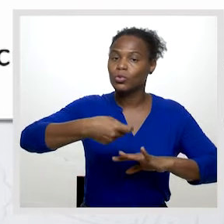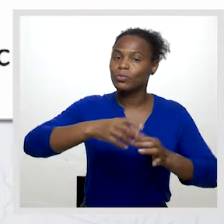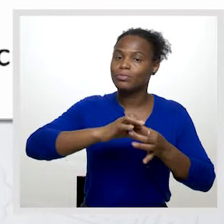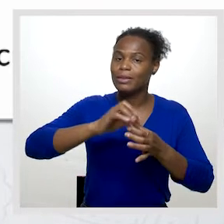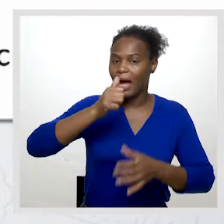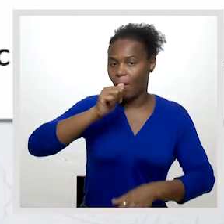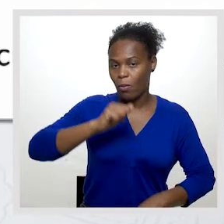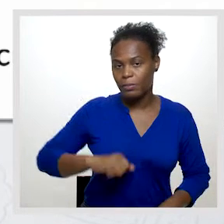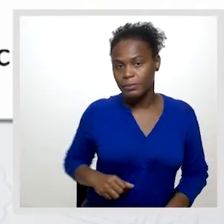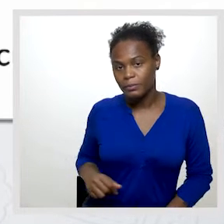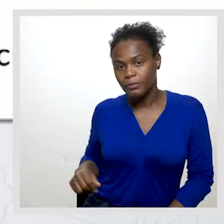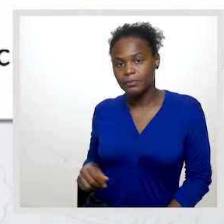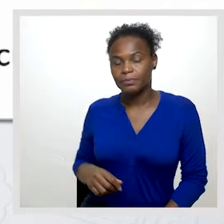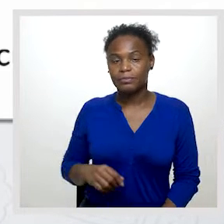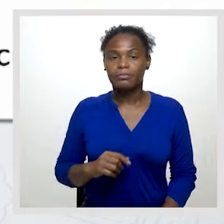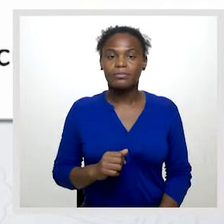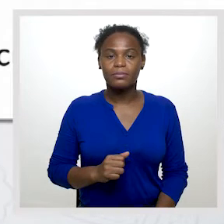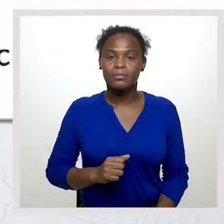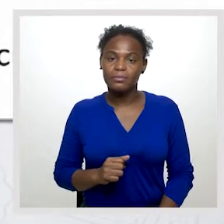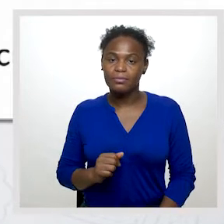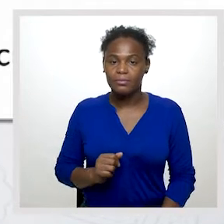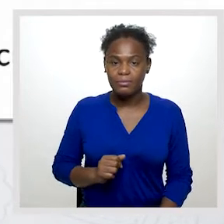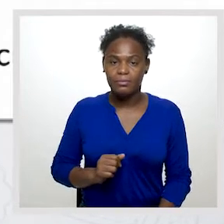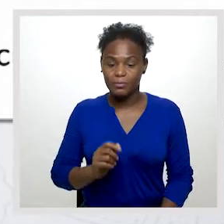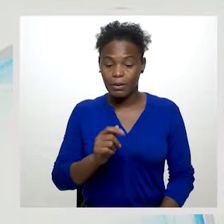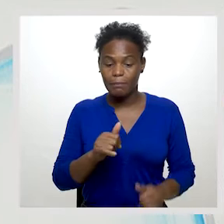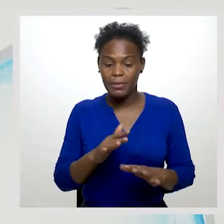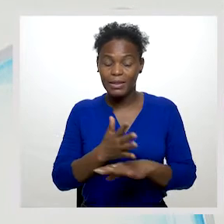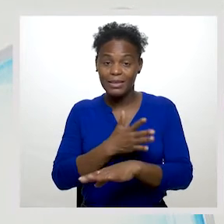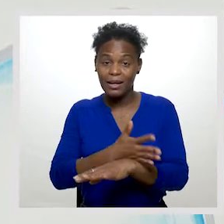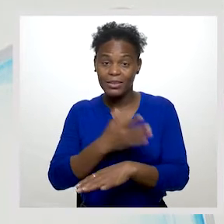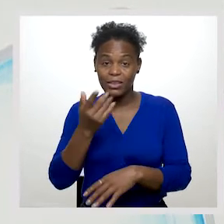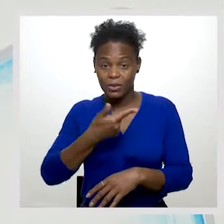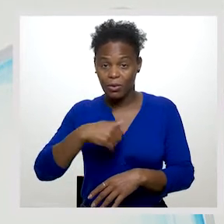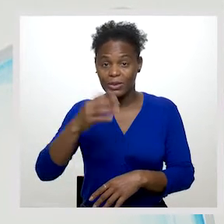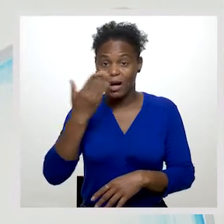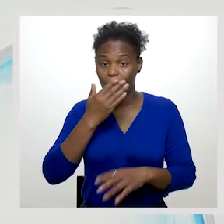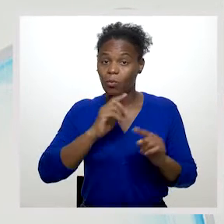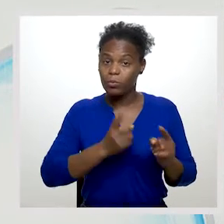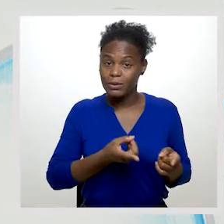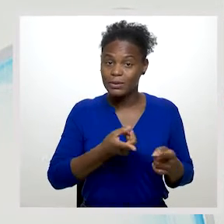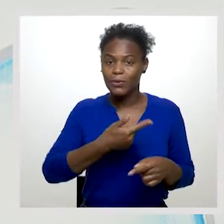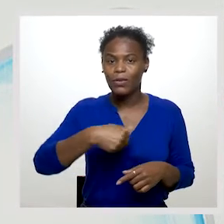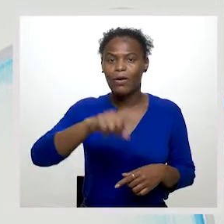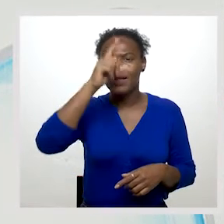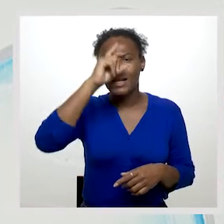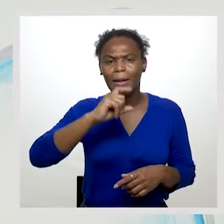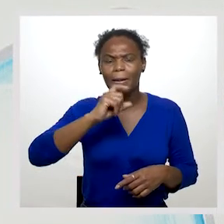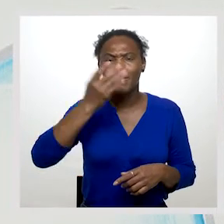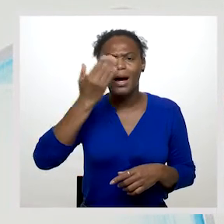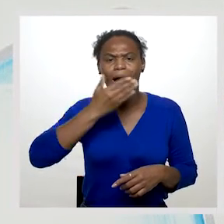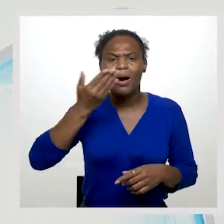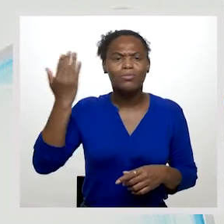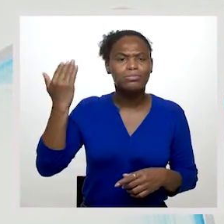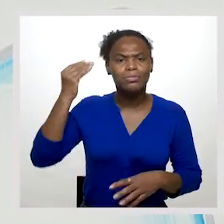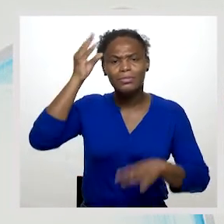dos recursos hídricos. Mas, antes de começarmos a nossa aula, vamos relembrar